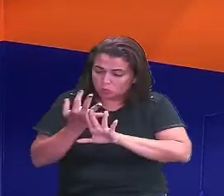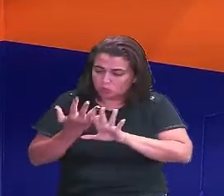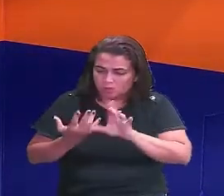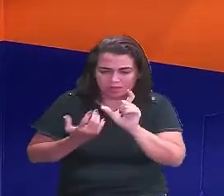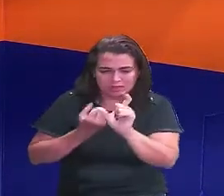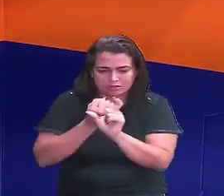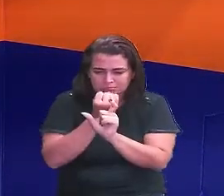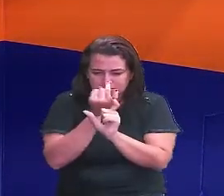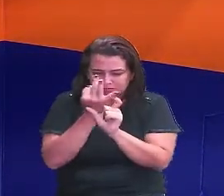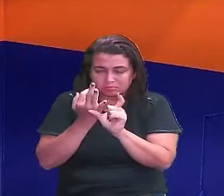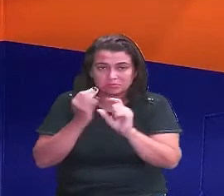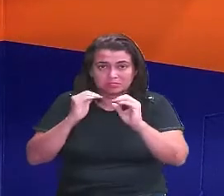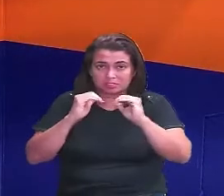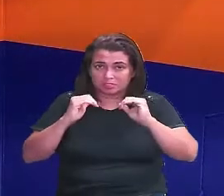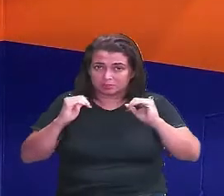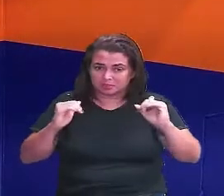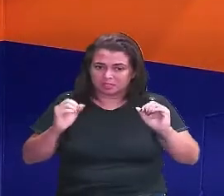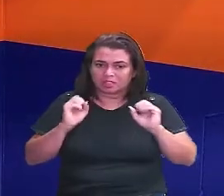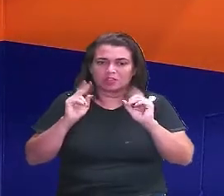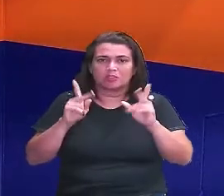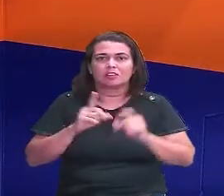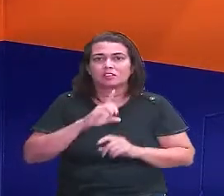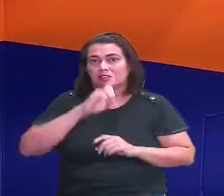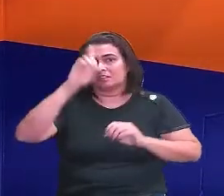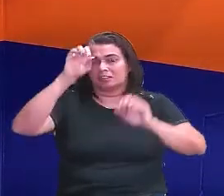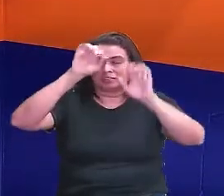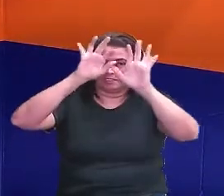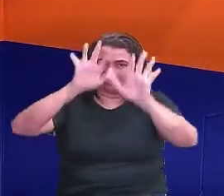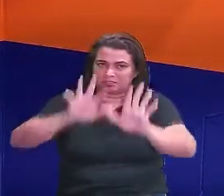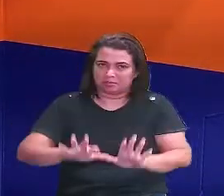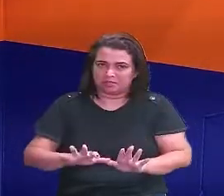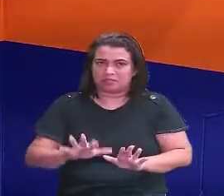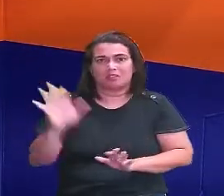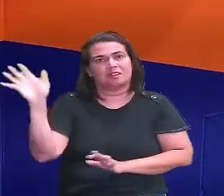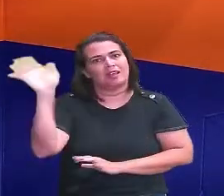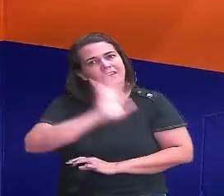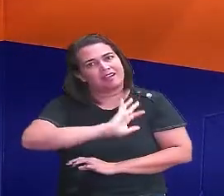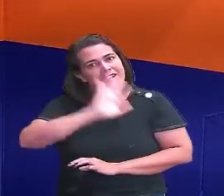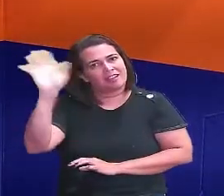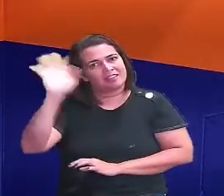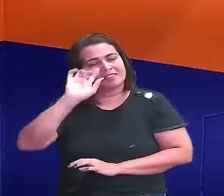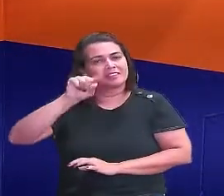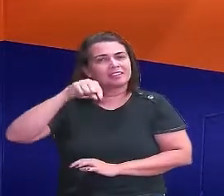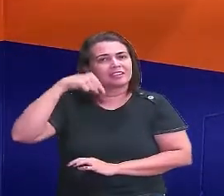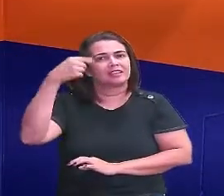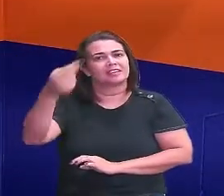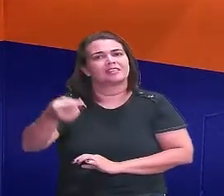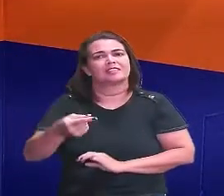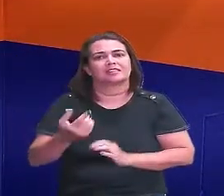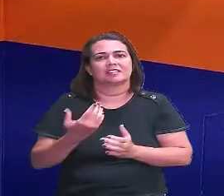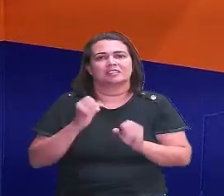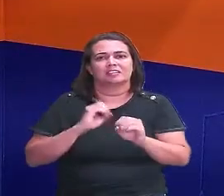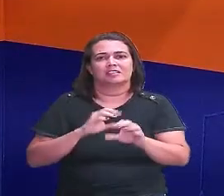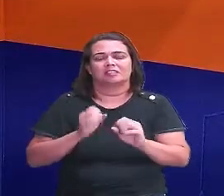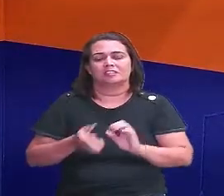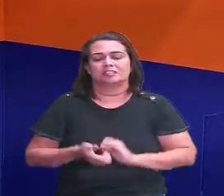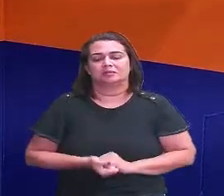bem direitinho, tá certo? Então fiquem com Deus. Até a próxima aula e tchau, tchau.